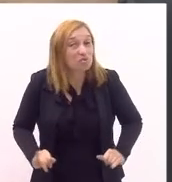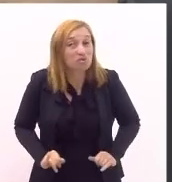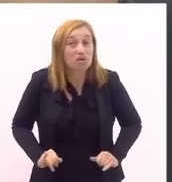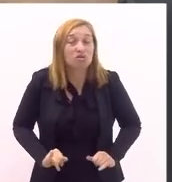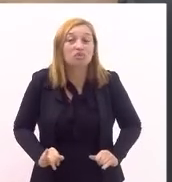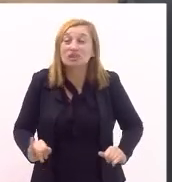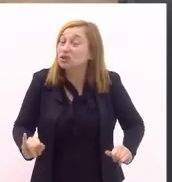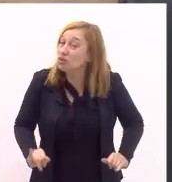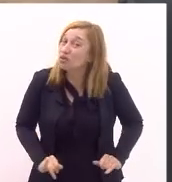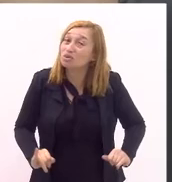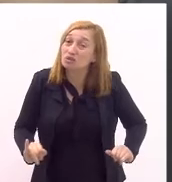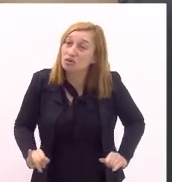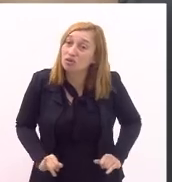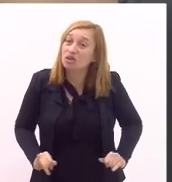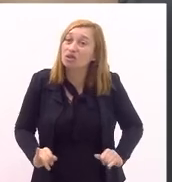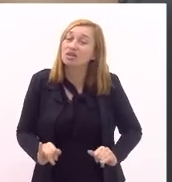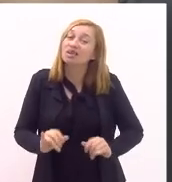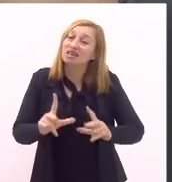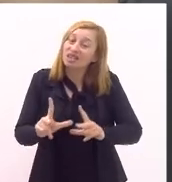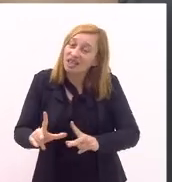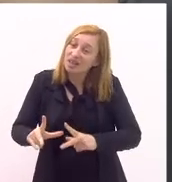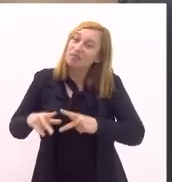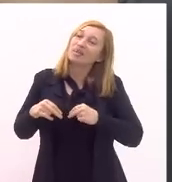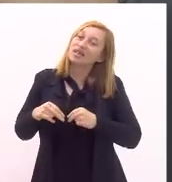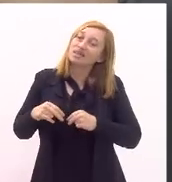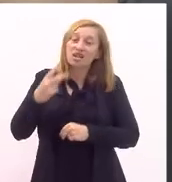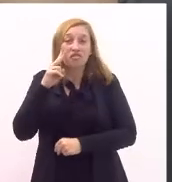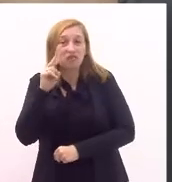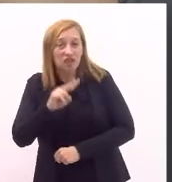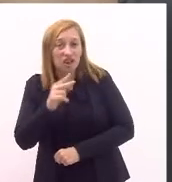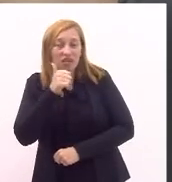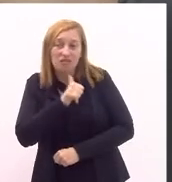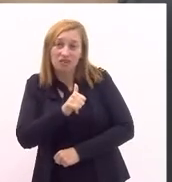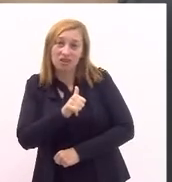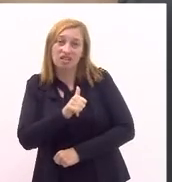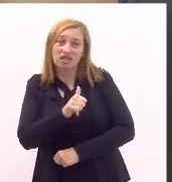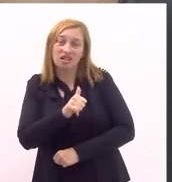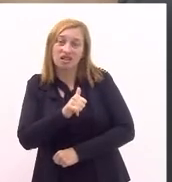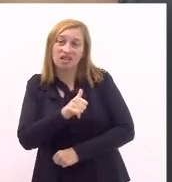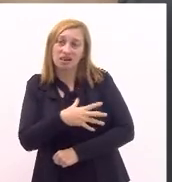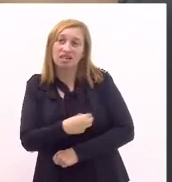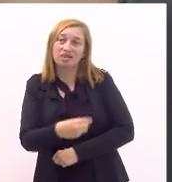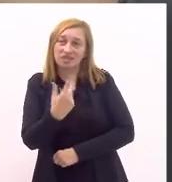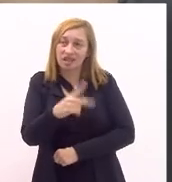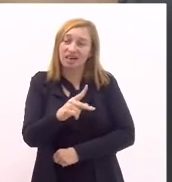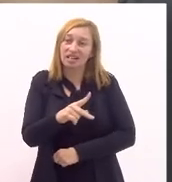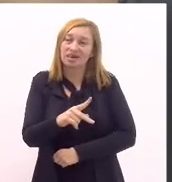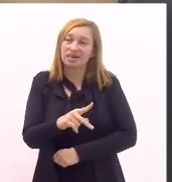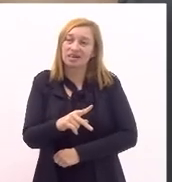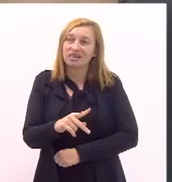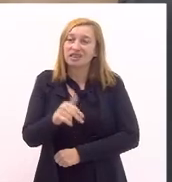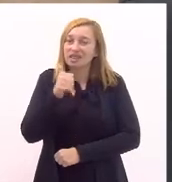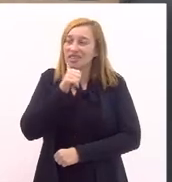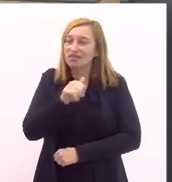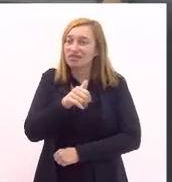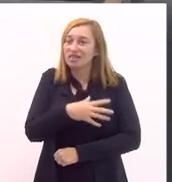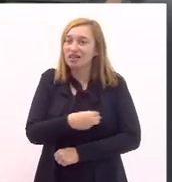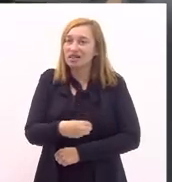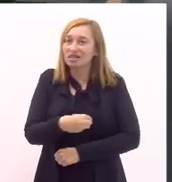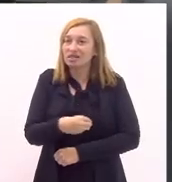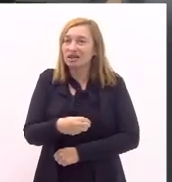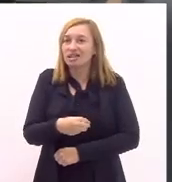ela sofreu tanto que ela merecia ver a filha dela aí ela merecia a filha dela estava